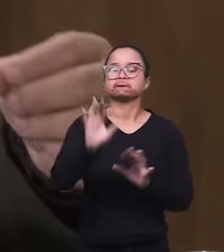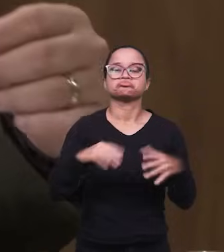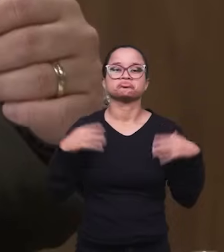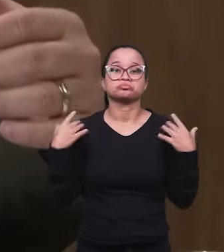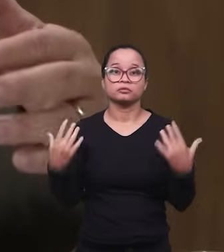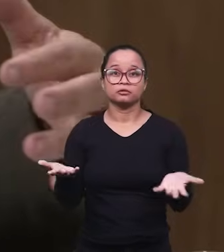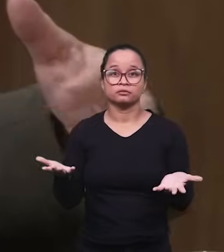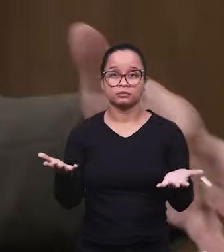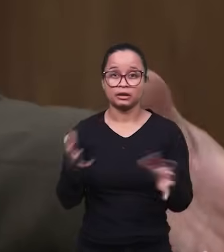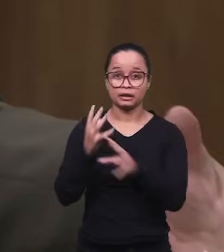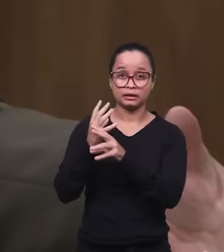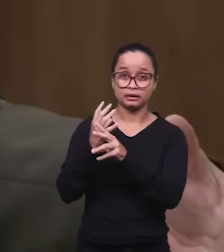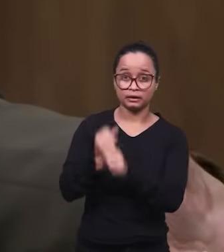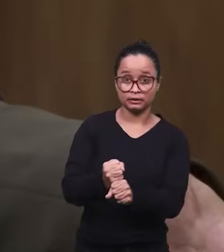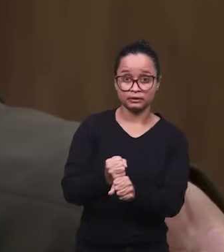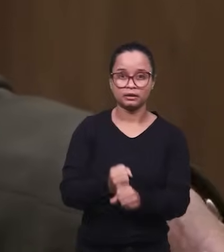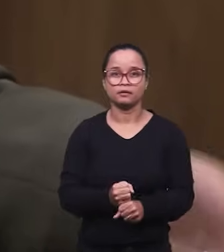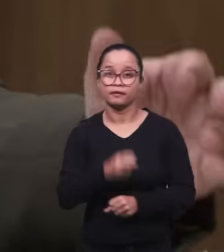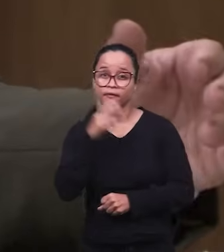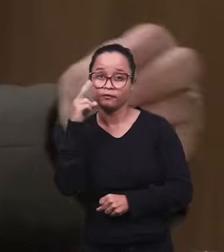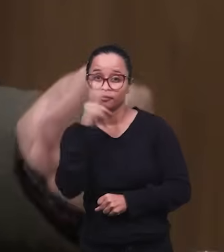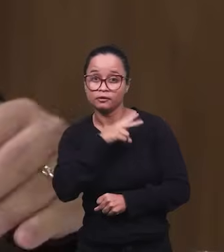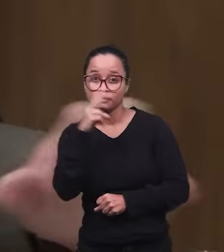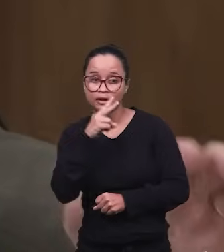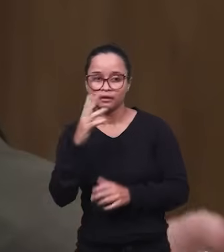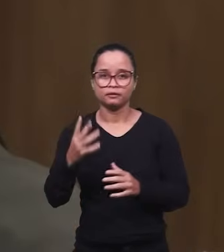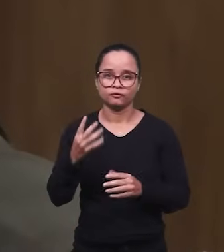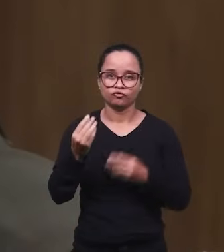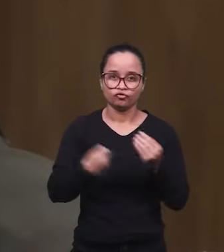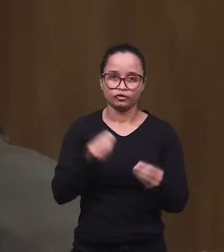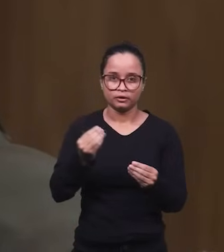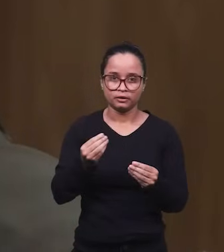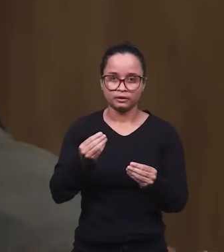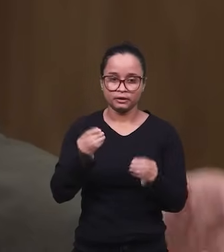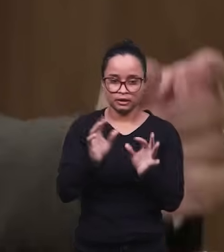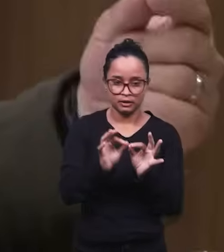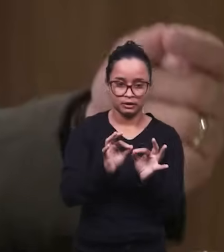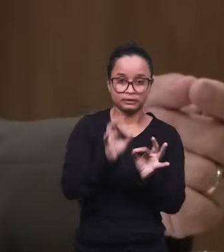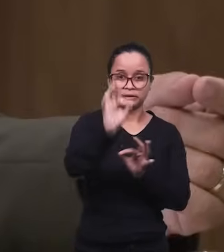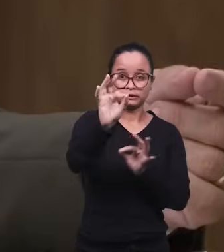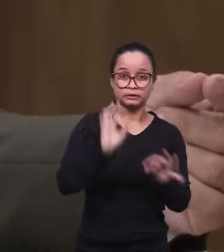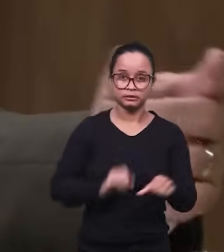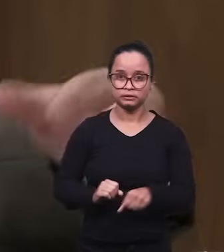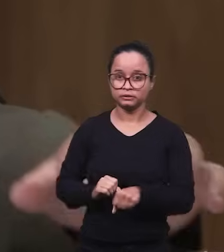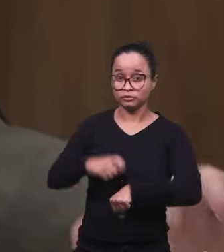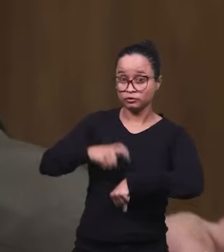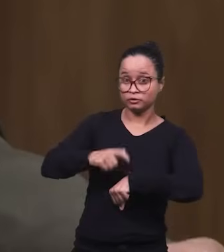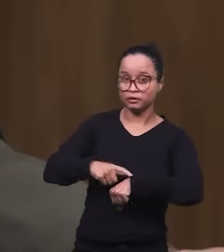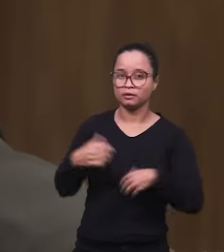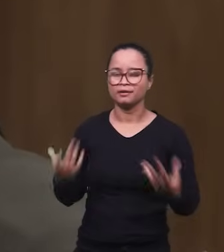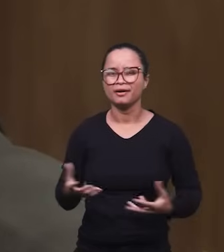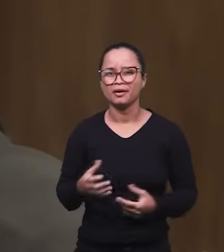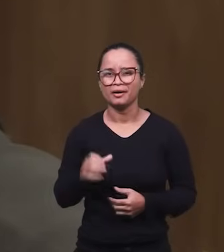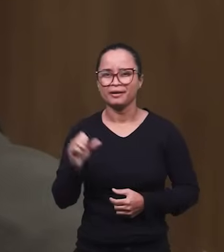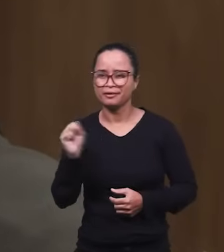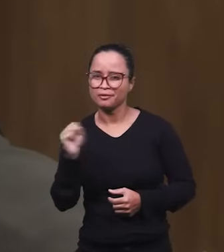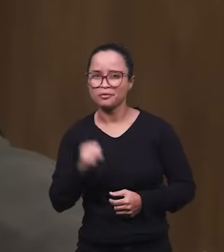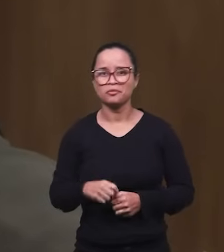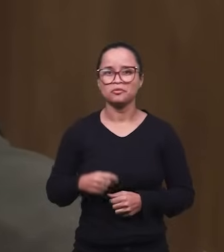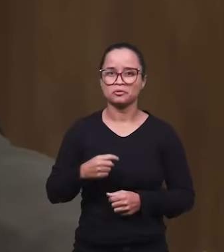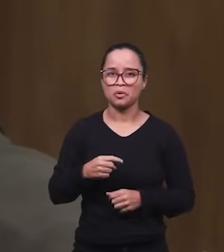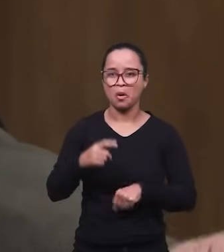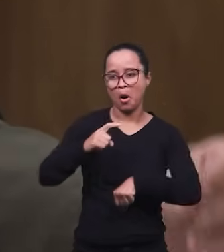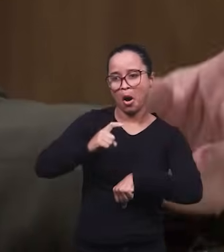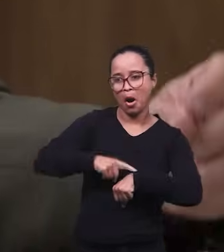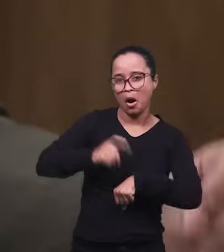imagina que ele calculava a velocidade é a distância sobre o tempo. Então tanto faz se era quilômetros por hora, segundos, minutos,